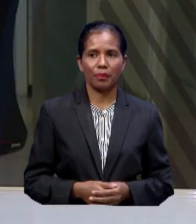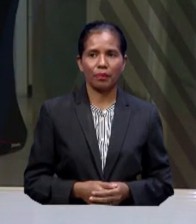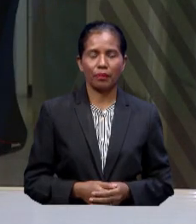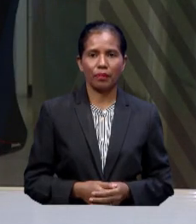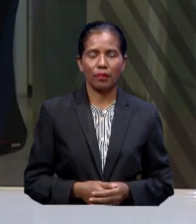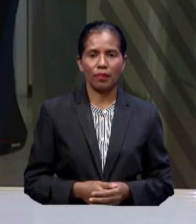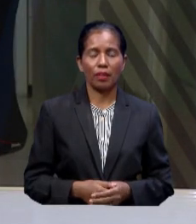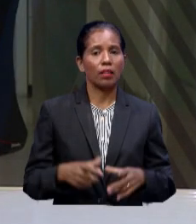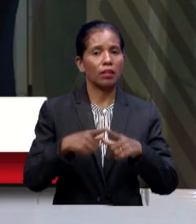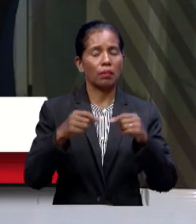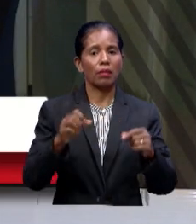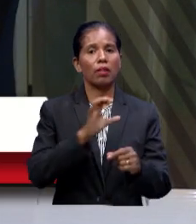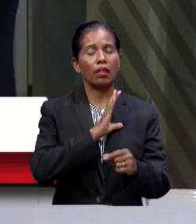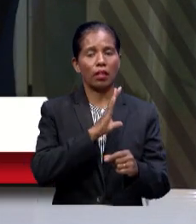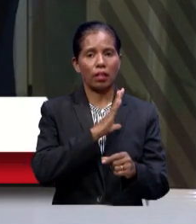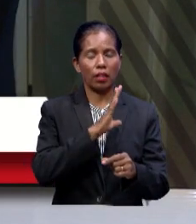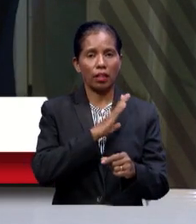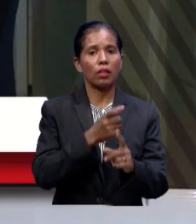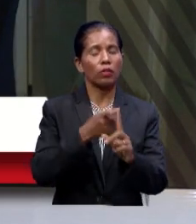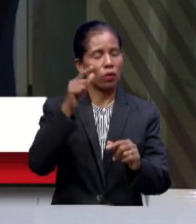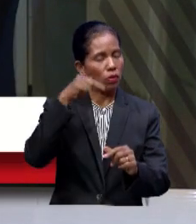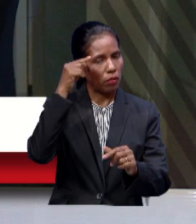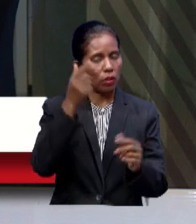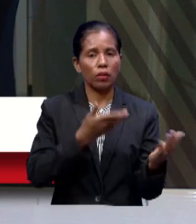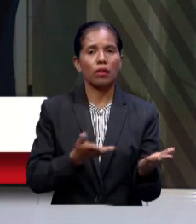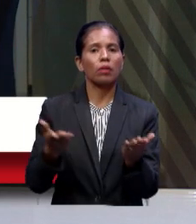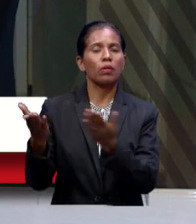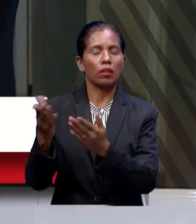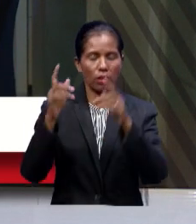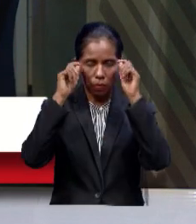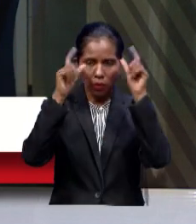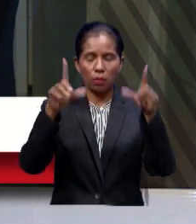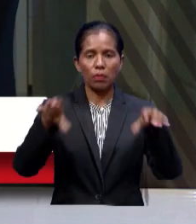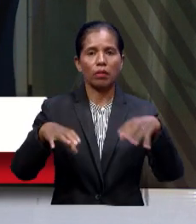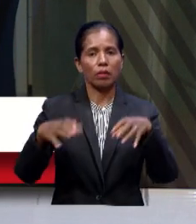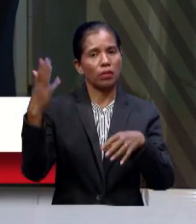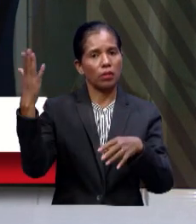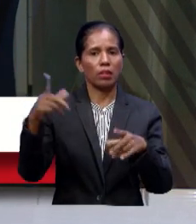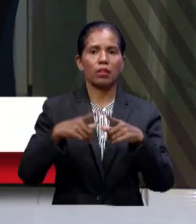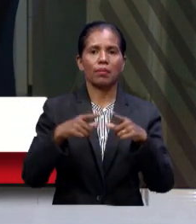Japão tem acordo com o governo a Tuharuka Timaroan para serviço IHA Japão.